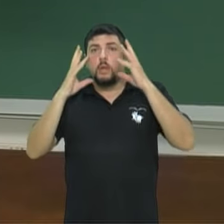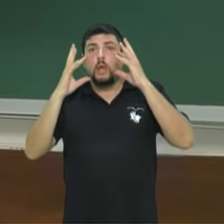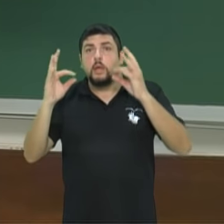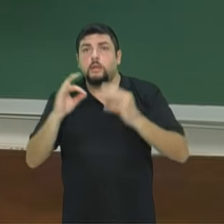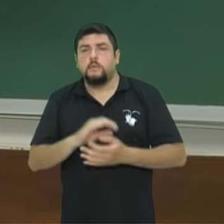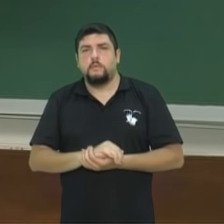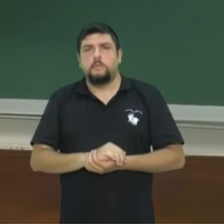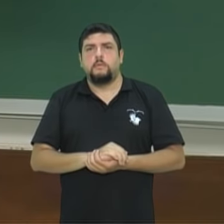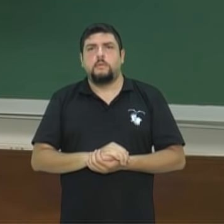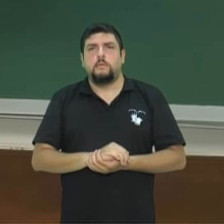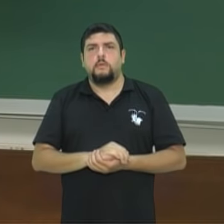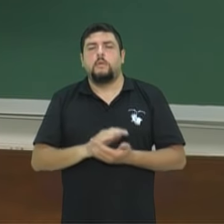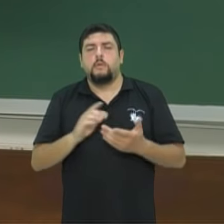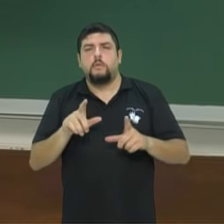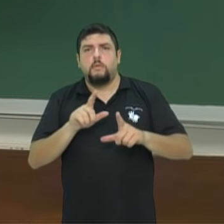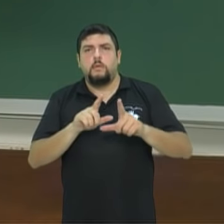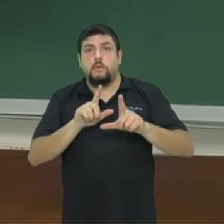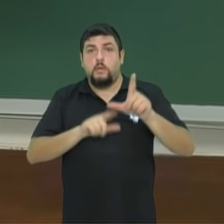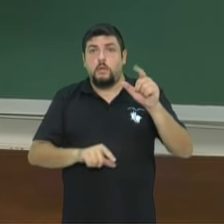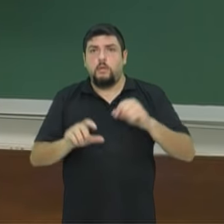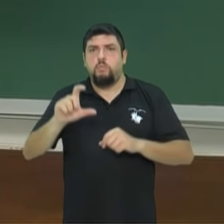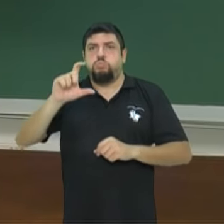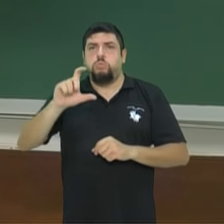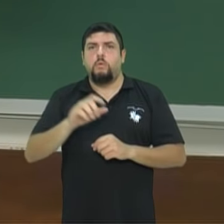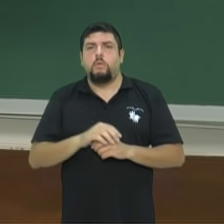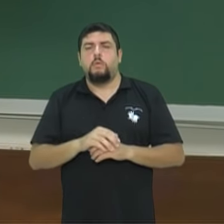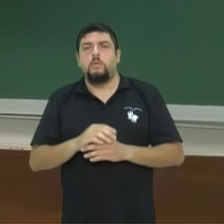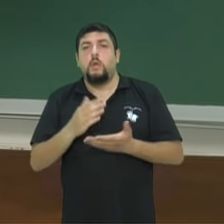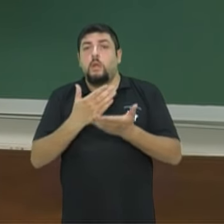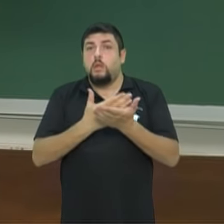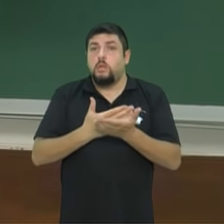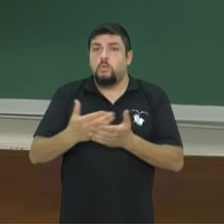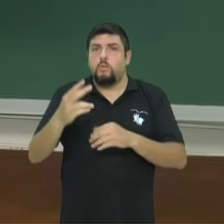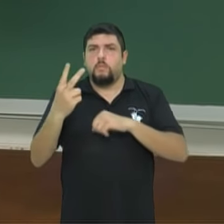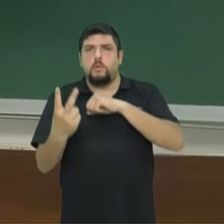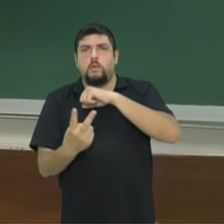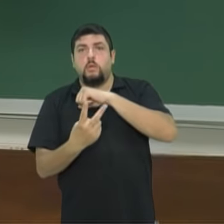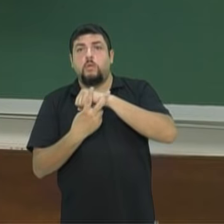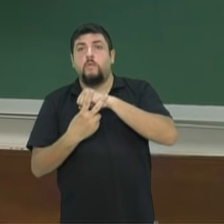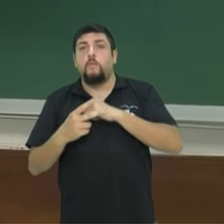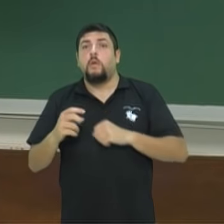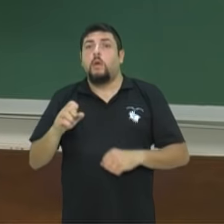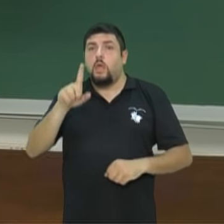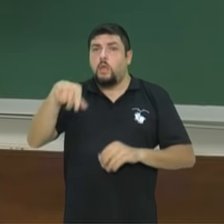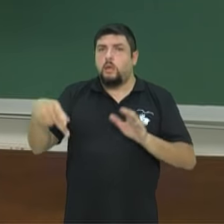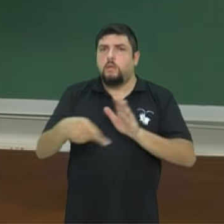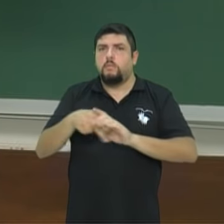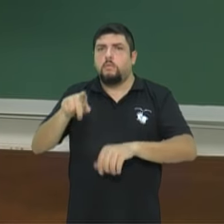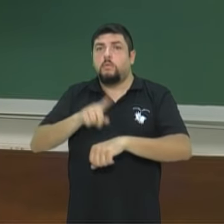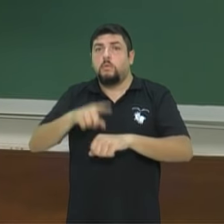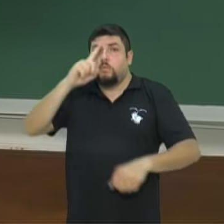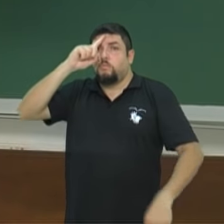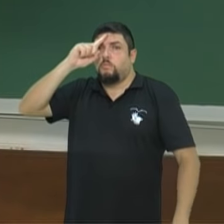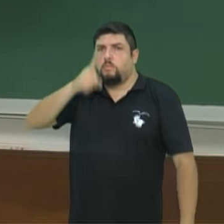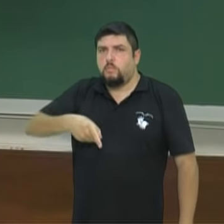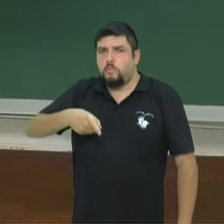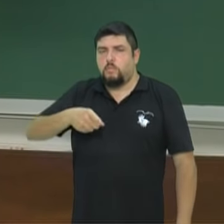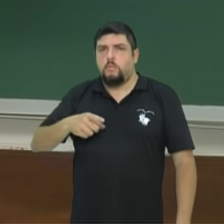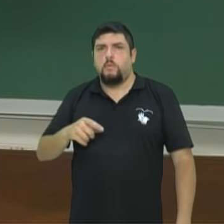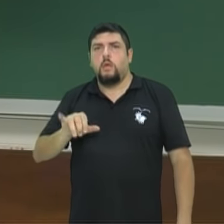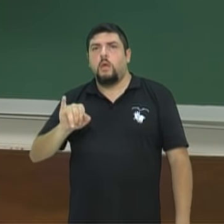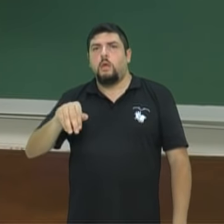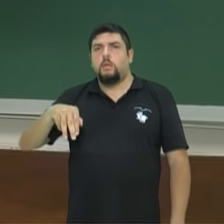alguém. Na sequência, letra maiúscula, né? Ele começa ali um verbo que está no imperativo, né? Meio que dando ali uma ordem,